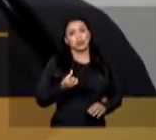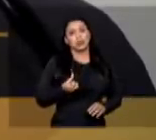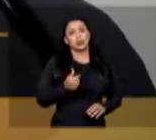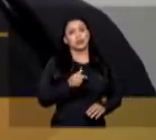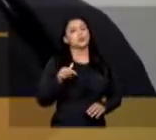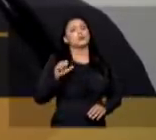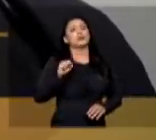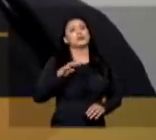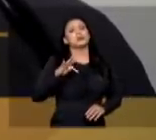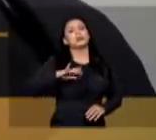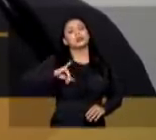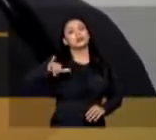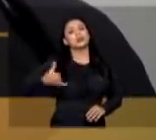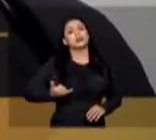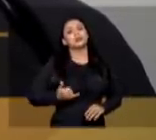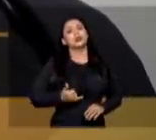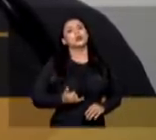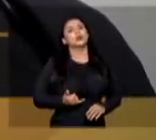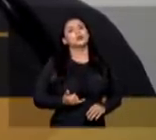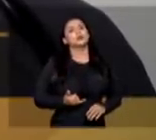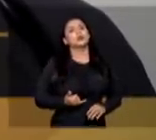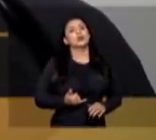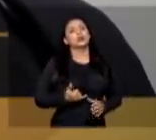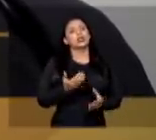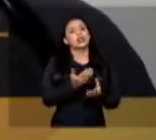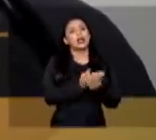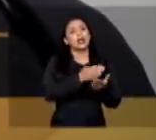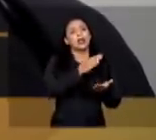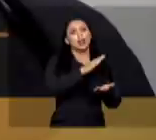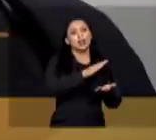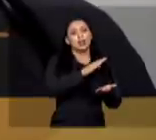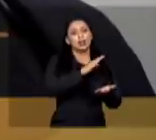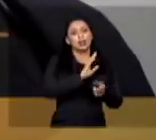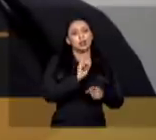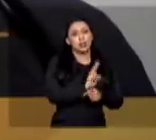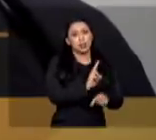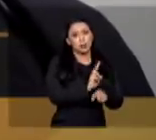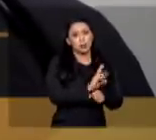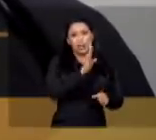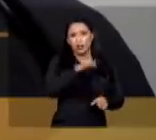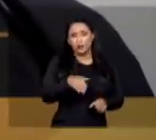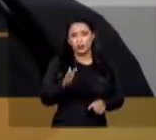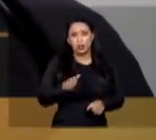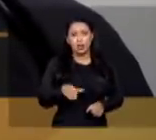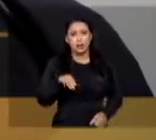174.706 do STJ, por meio do qual suspendeu os efeitos da liminar proferida nos autos do MS